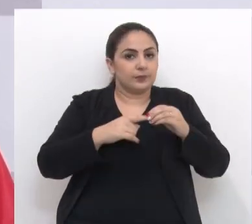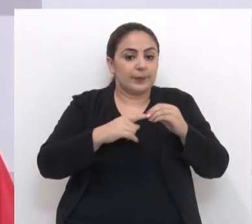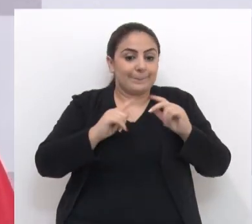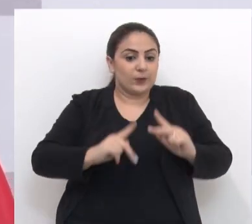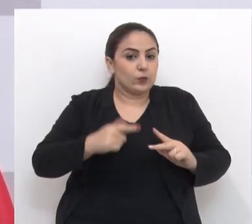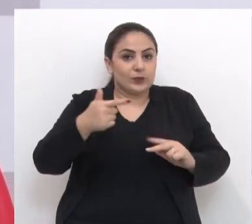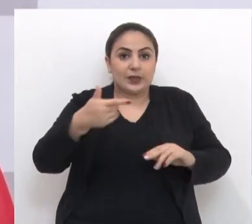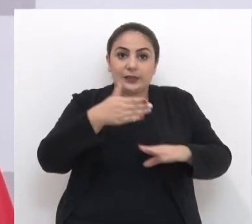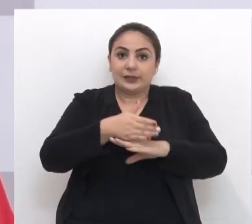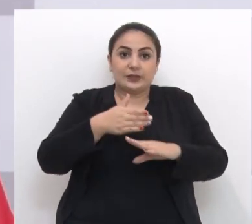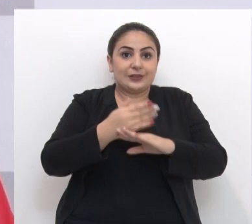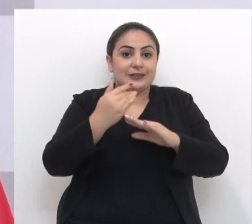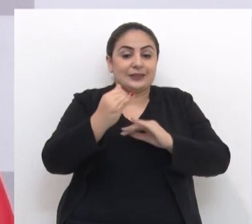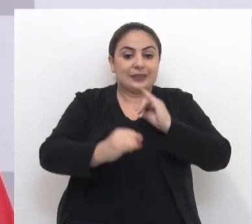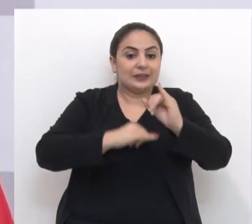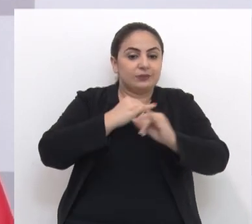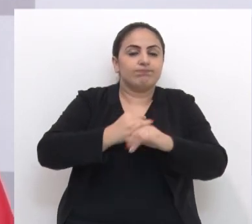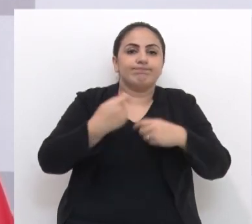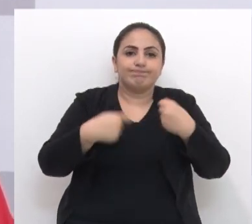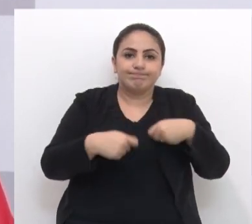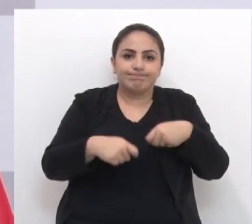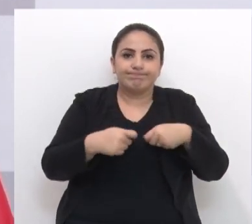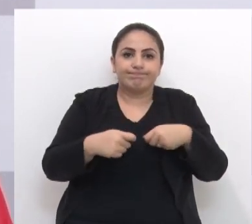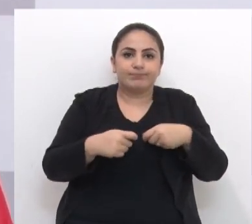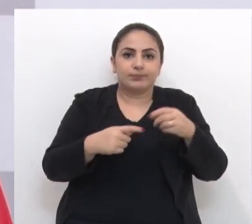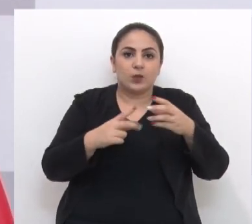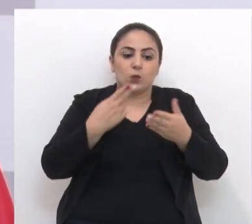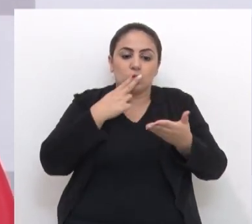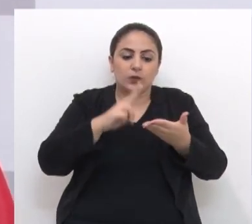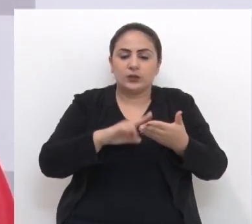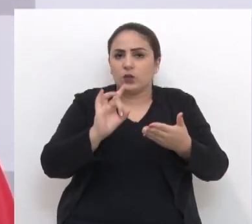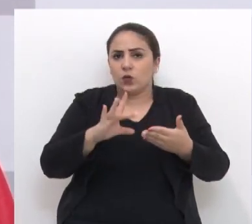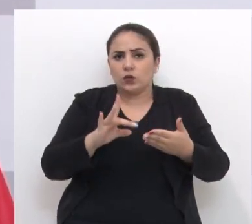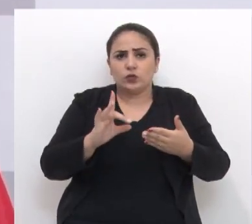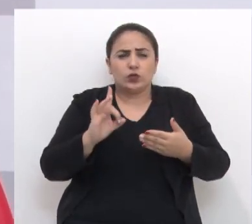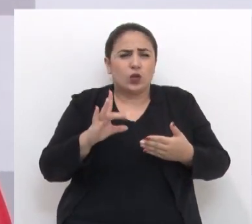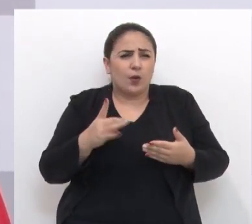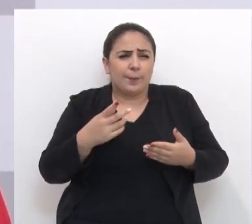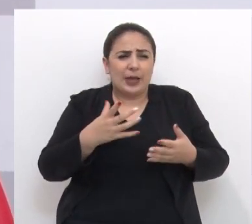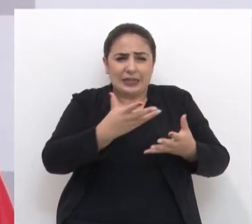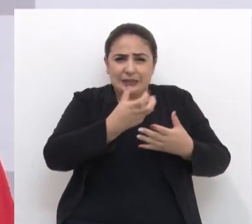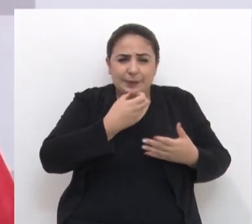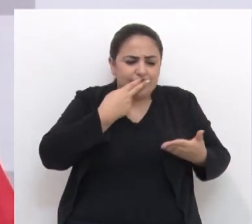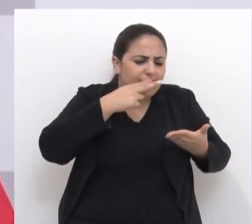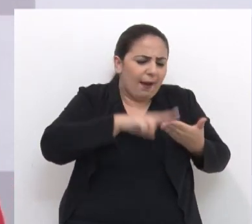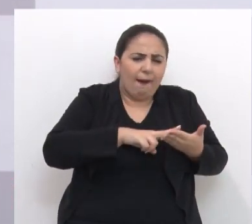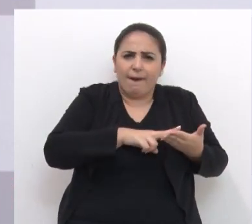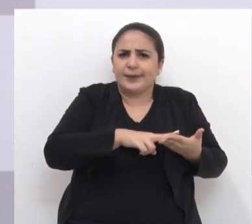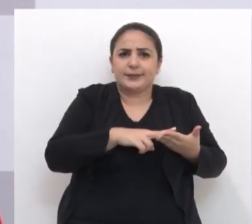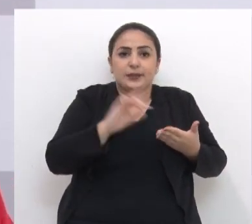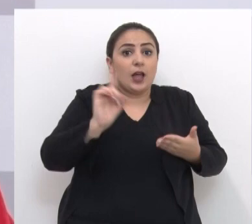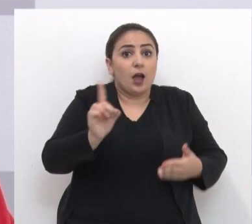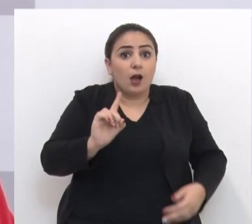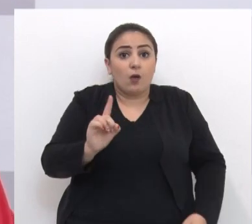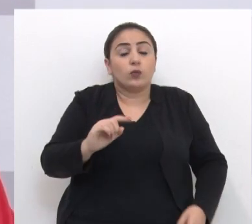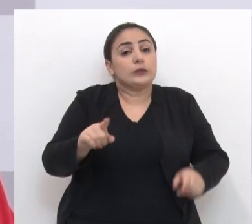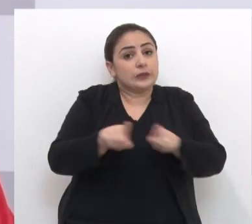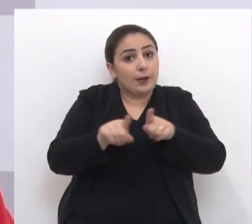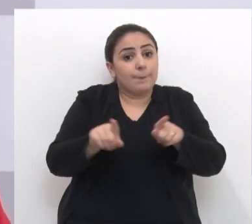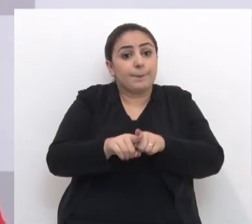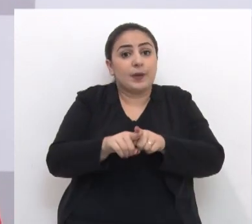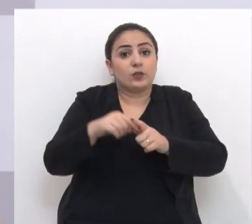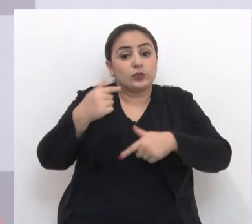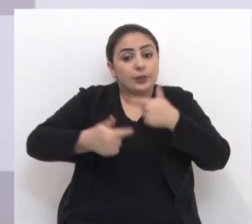as pessoas não têm acesso à internet e ainda necessitam muito dos Correios. Não somente pela fatura, pela cartinha, mas depende